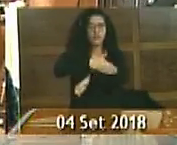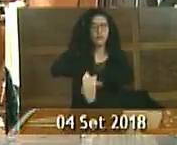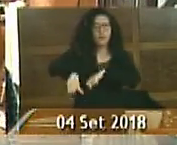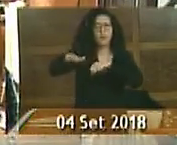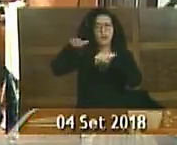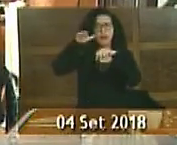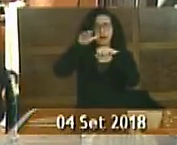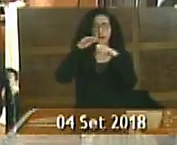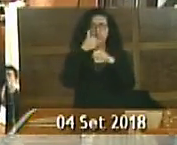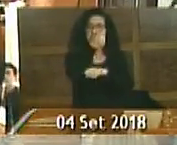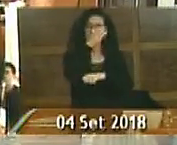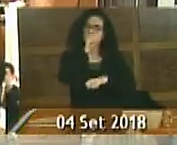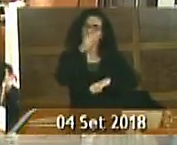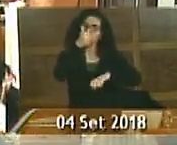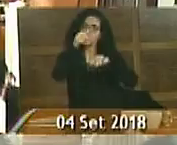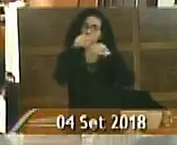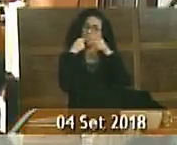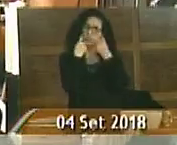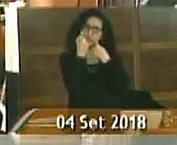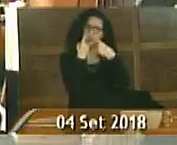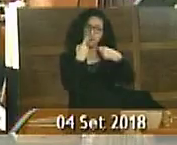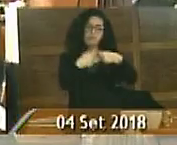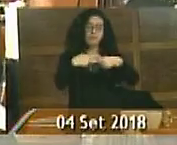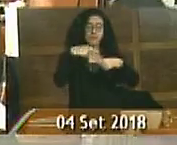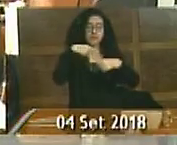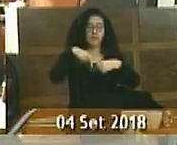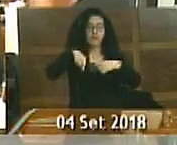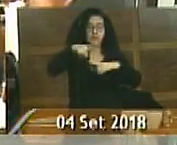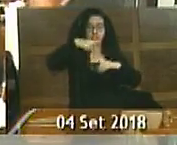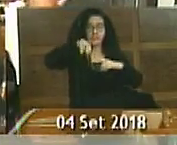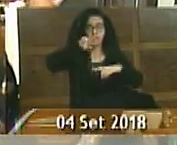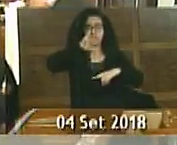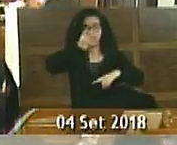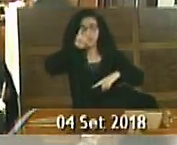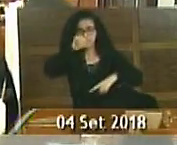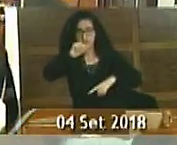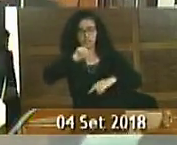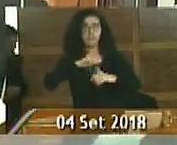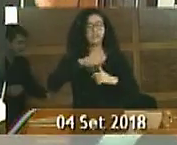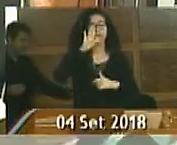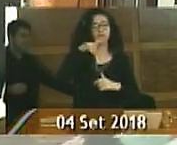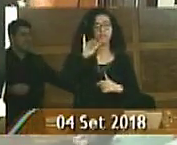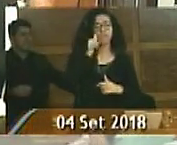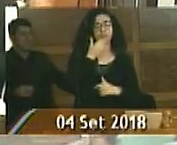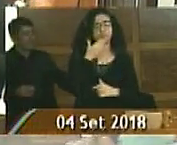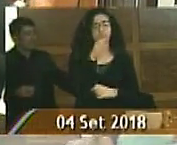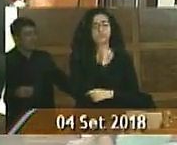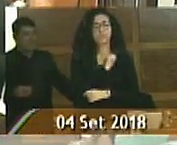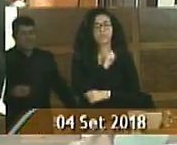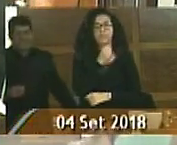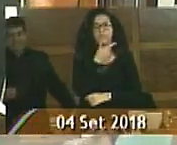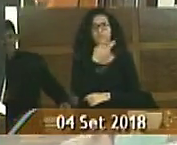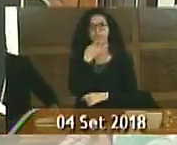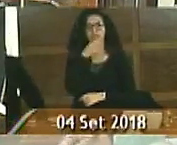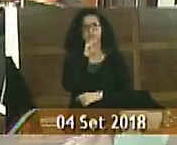Fernandes Duarte, BR-101, bairro Santa Rita do Bracuí. Indicação 2482,